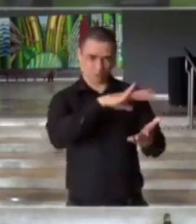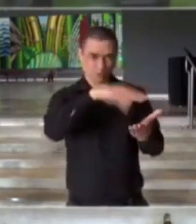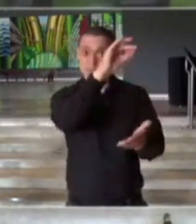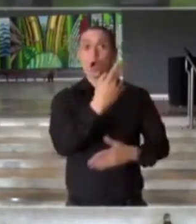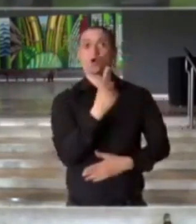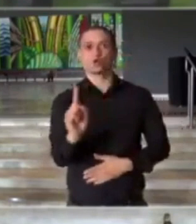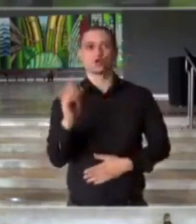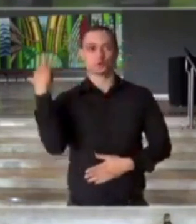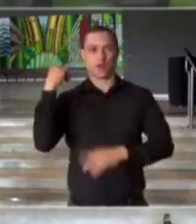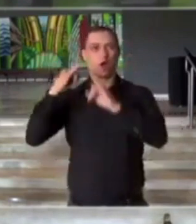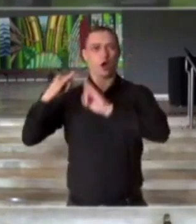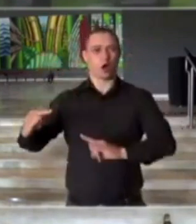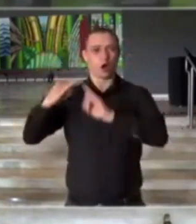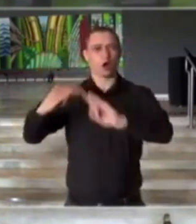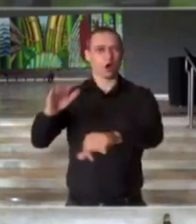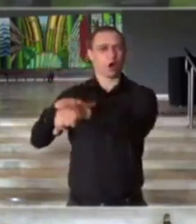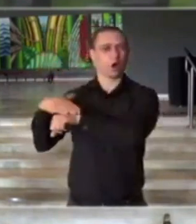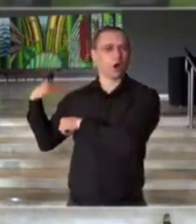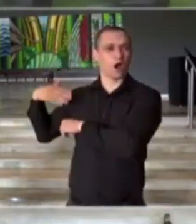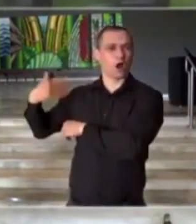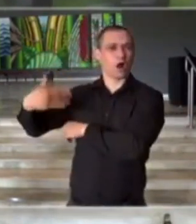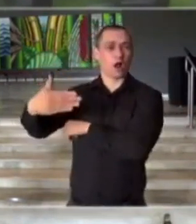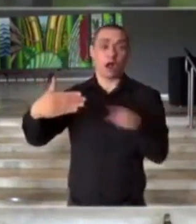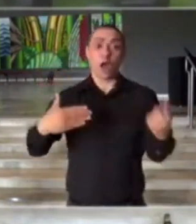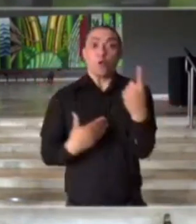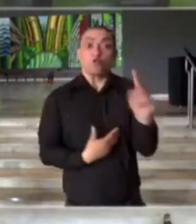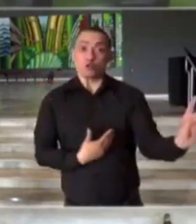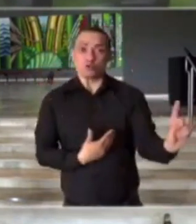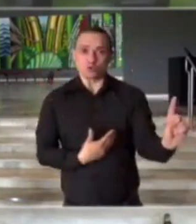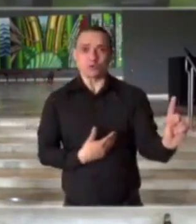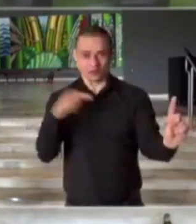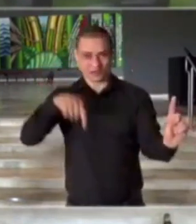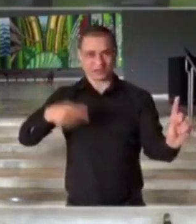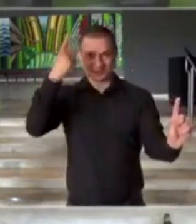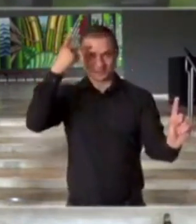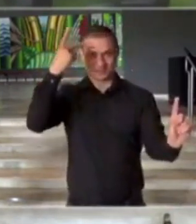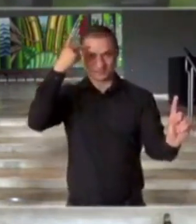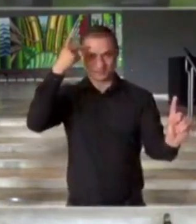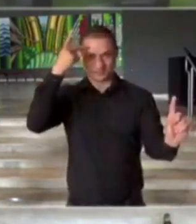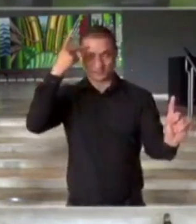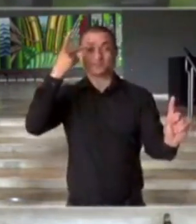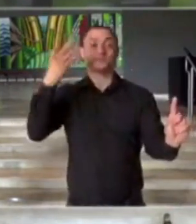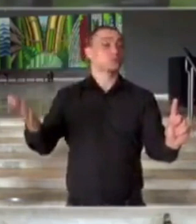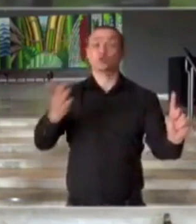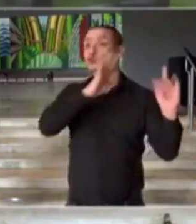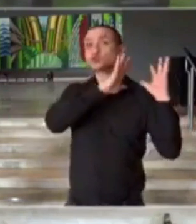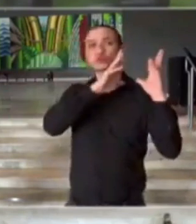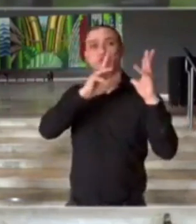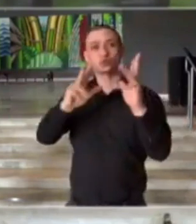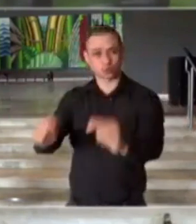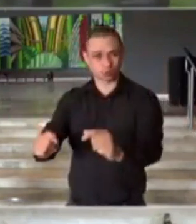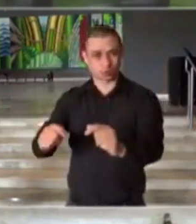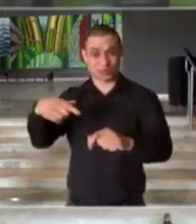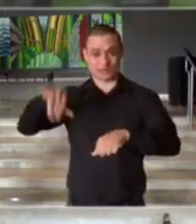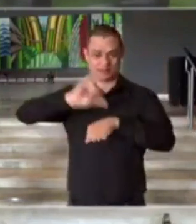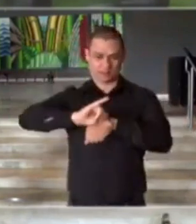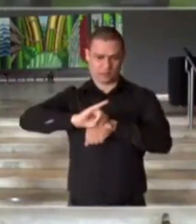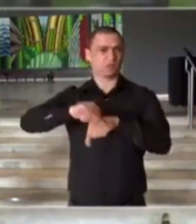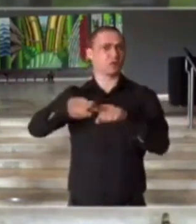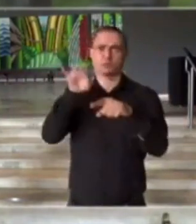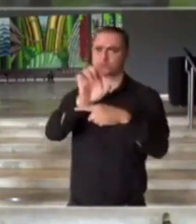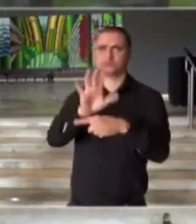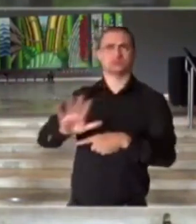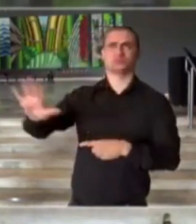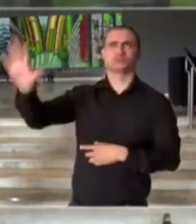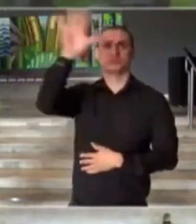último dos hospitais de campanha que ainda estava em operação aqui no Estado de São Paulo todos Aliás na capital e